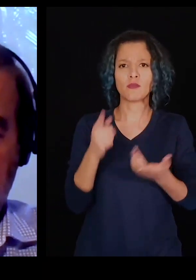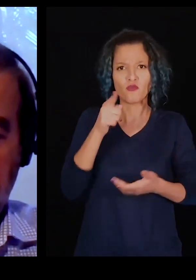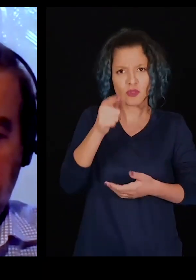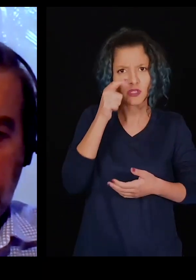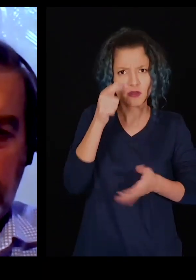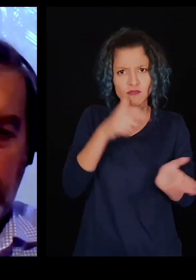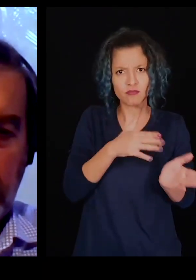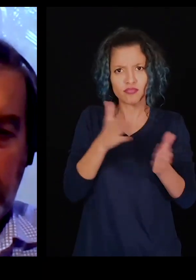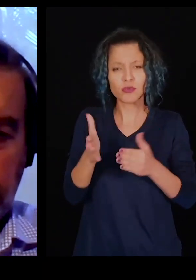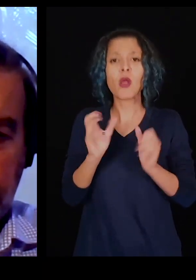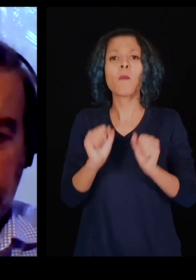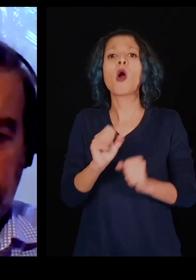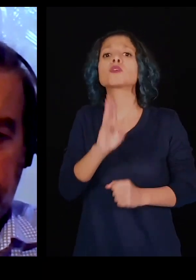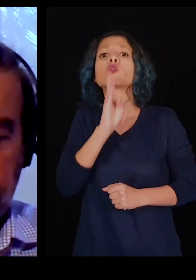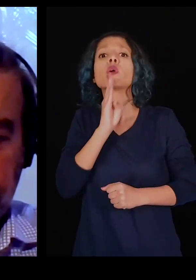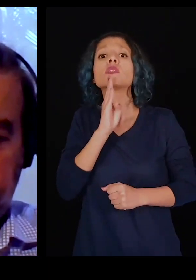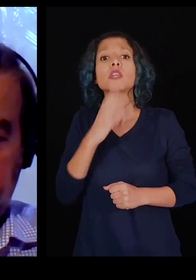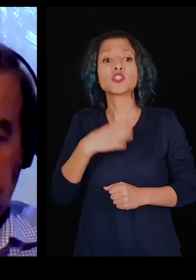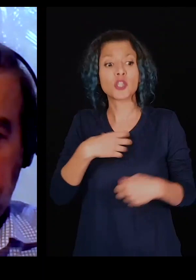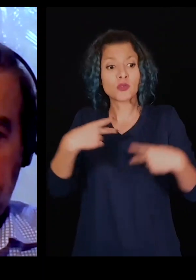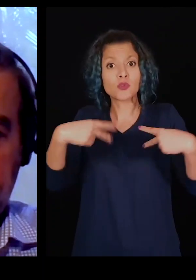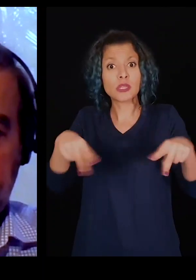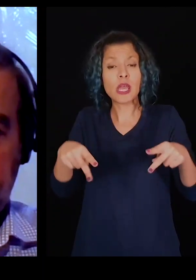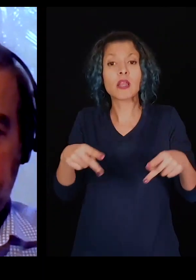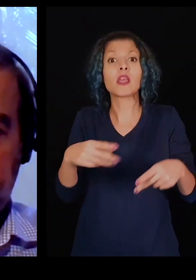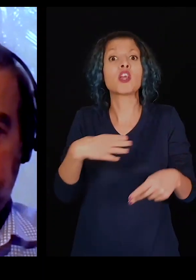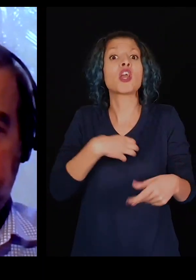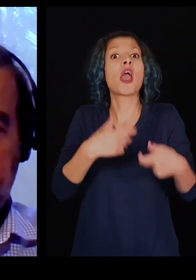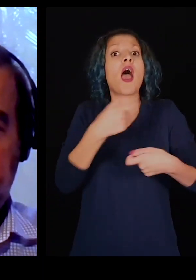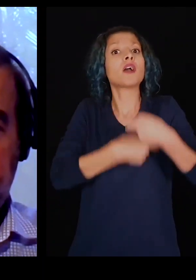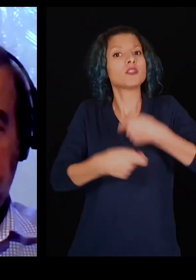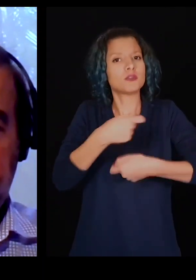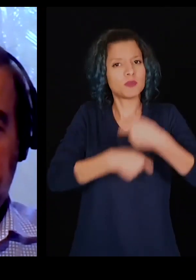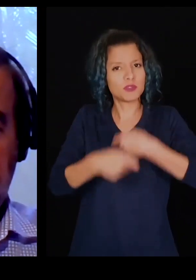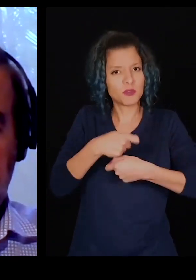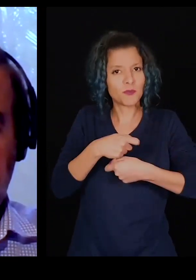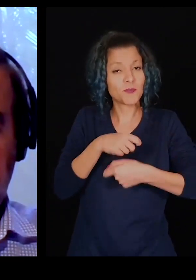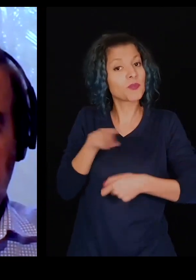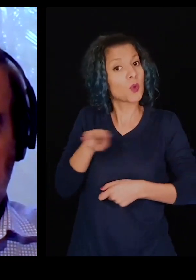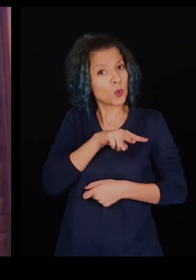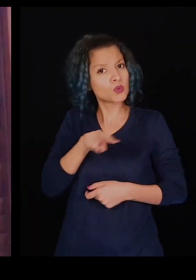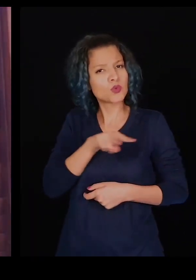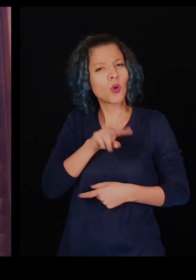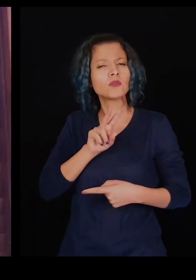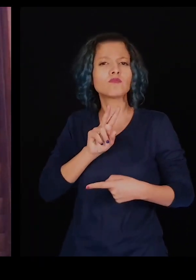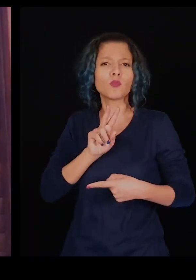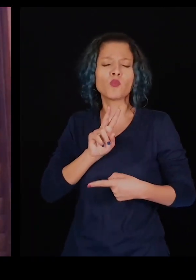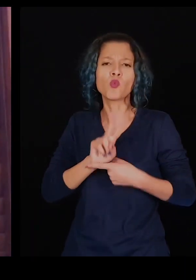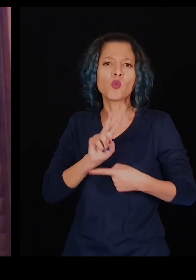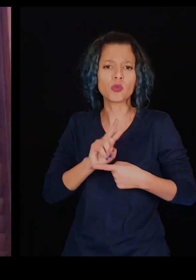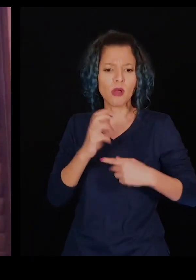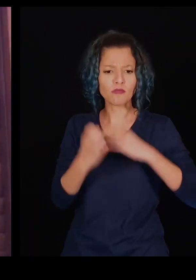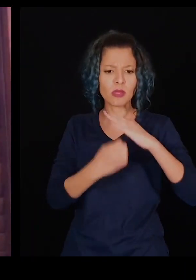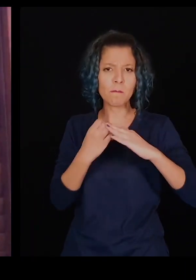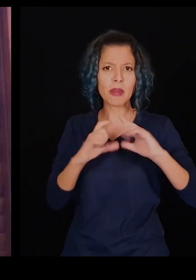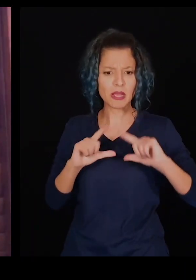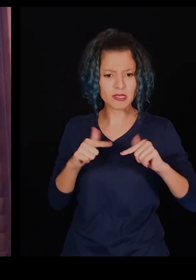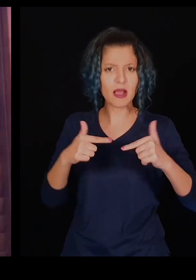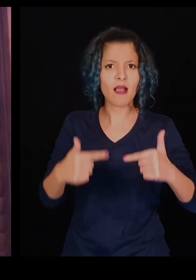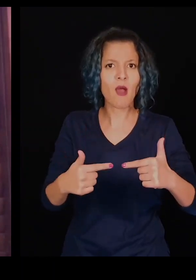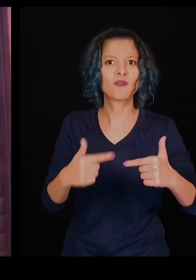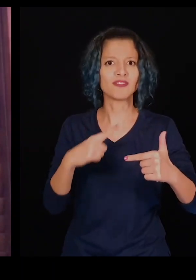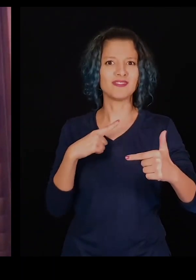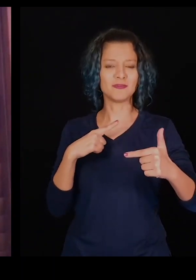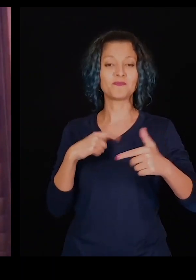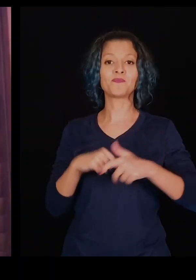dois grandes gestores das instituições, dessas empresas que cuidam das causas, né? O que eu tenho sentido